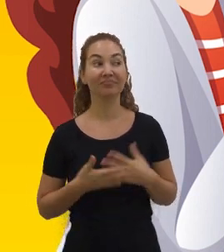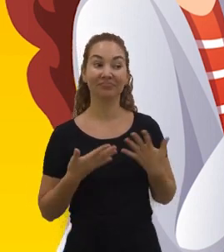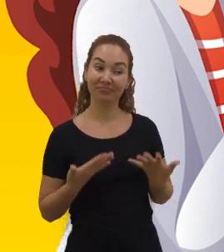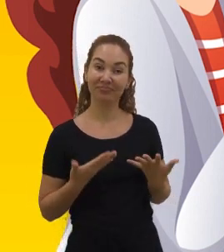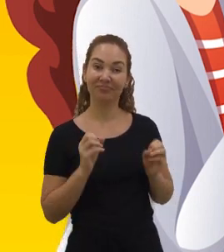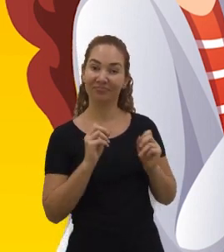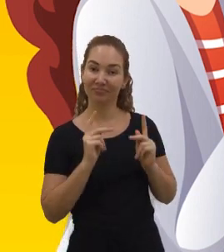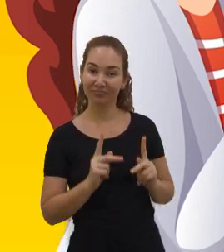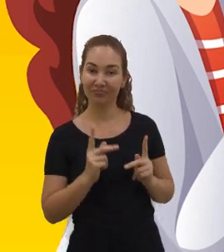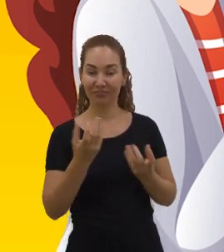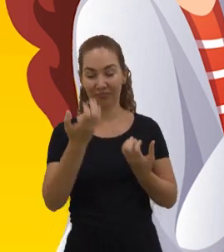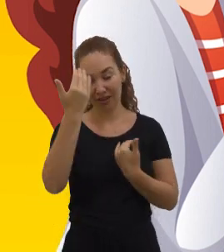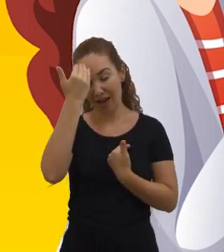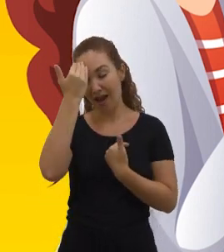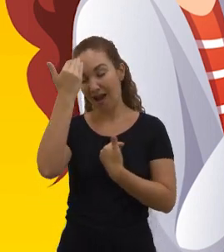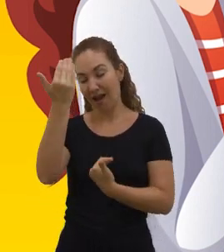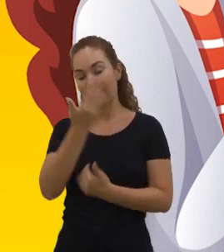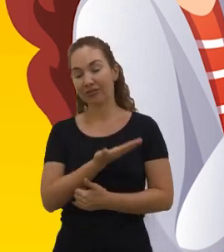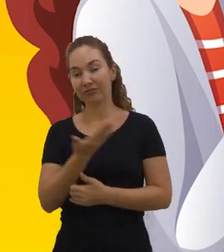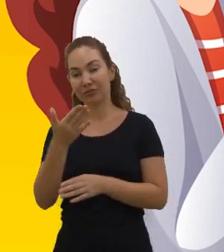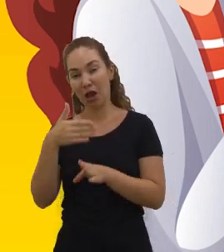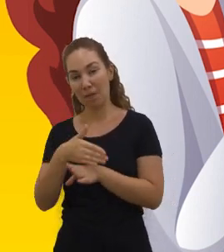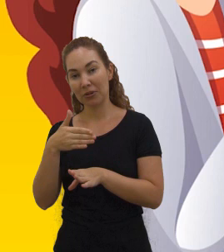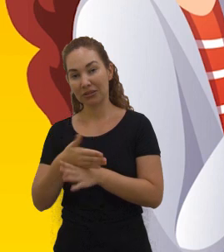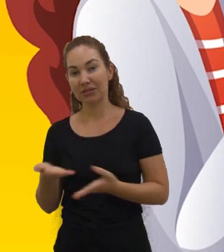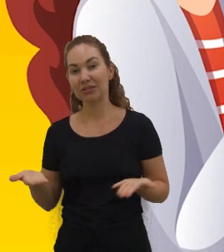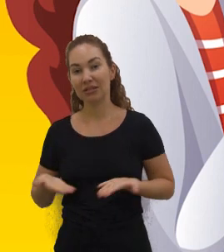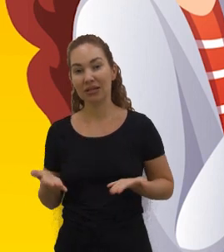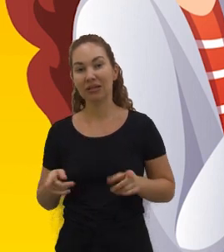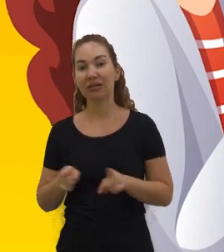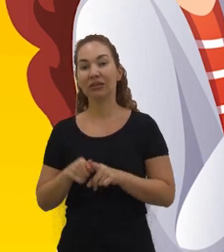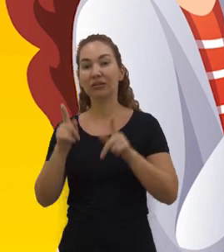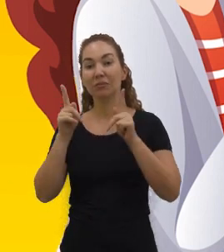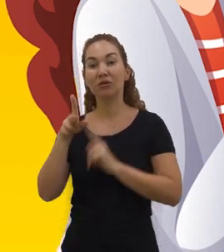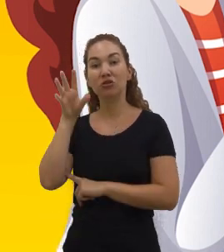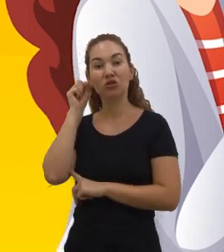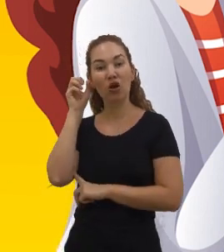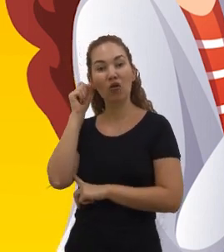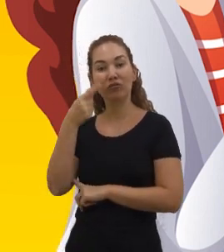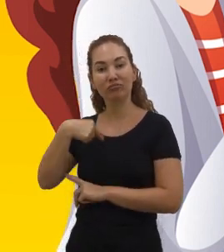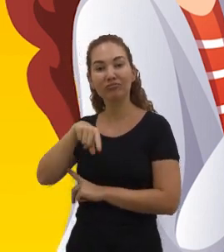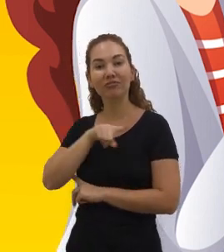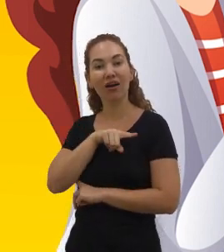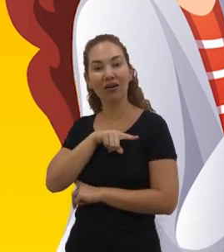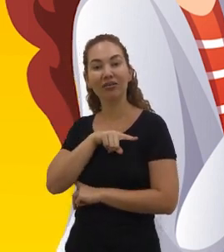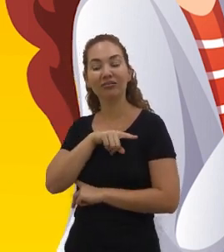Então tá, pessoal, quero agradecer a presença de vocês hoje aqui, também ao pessoal que está ouvindo a gente.